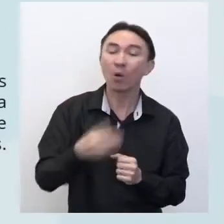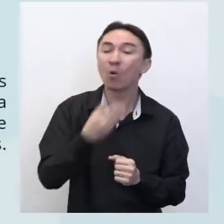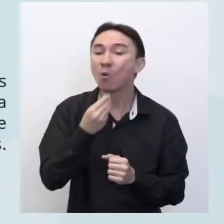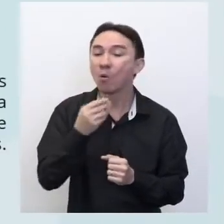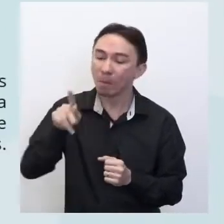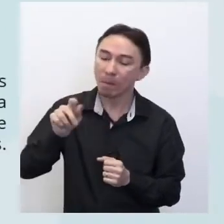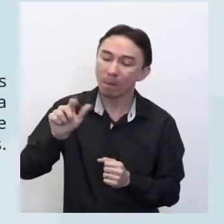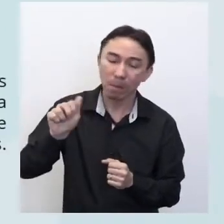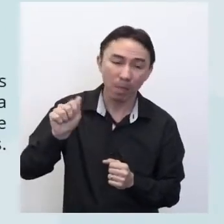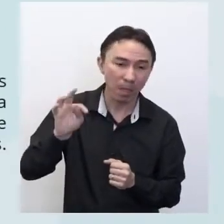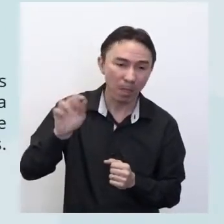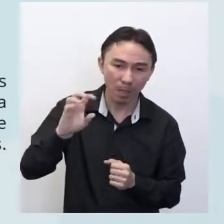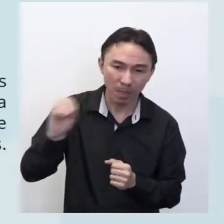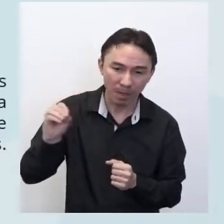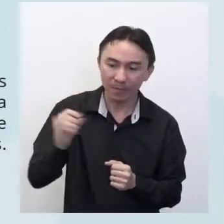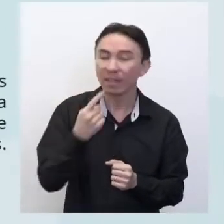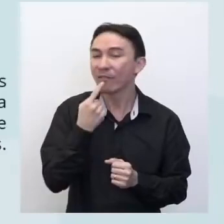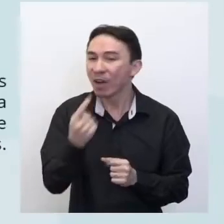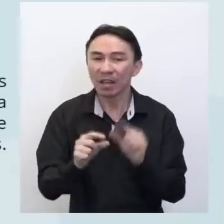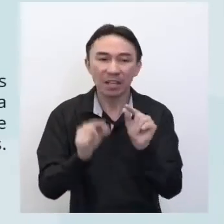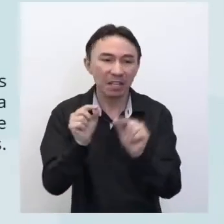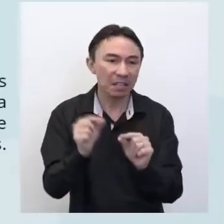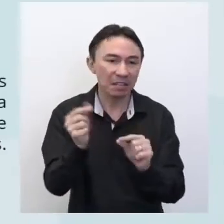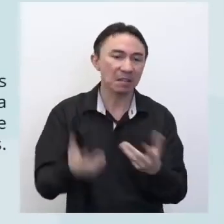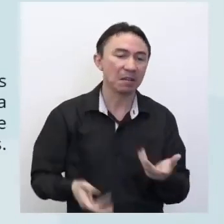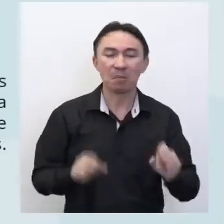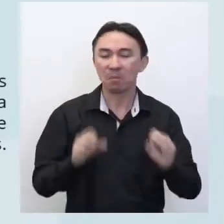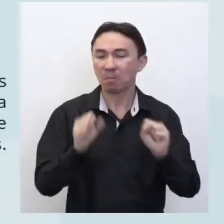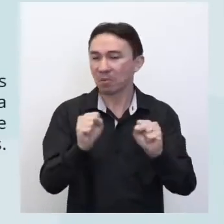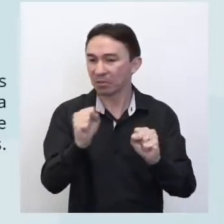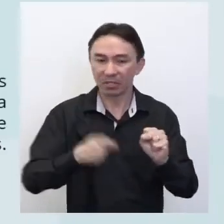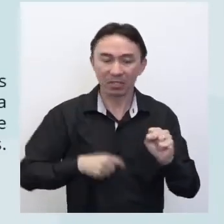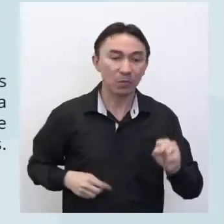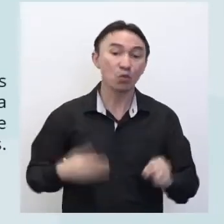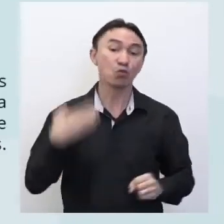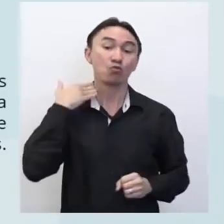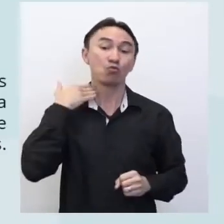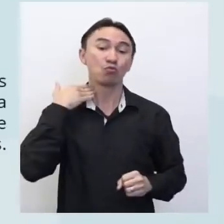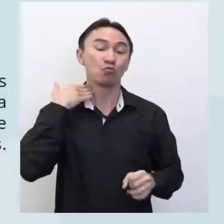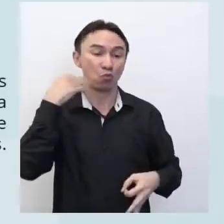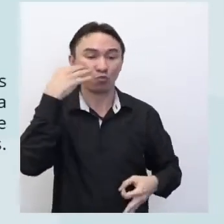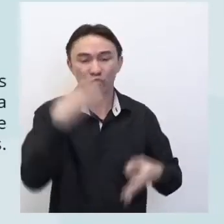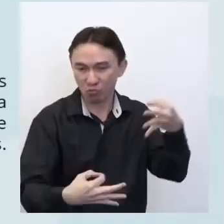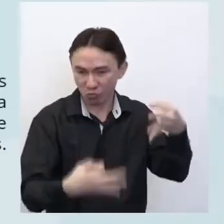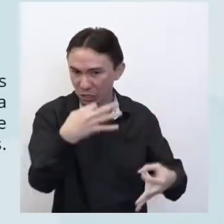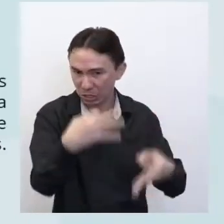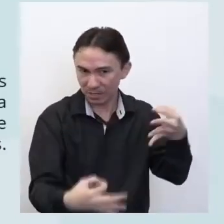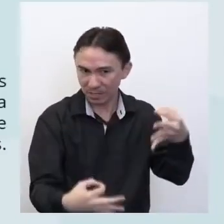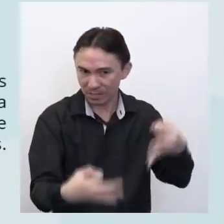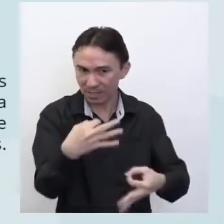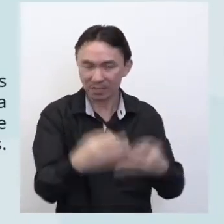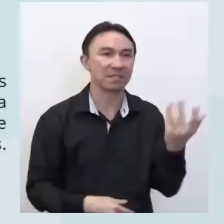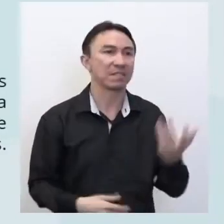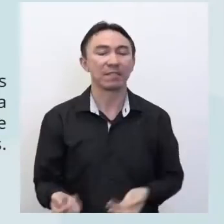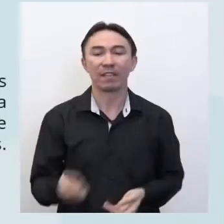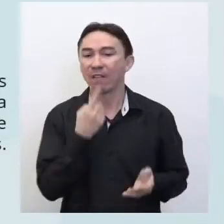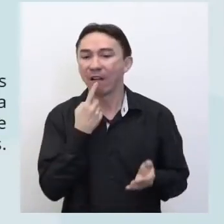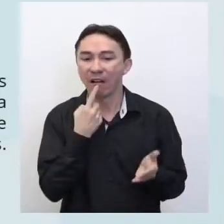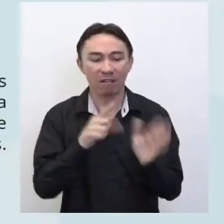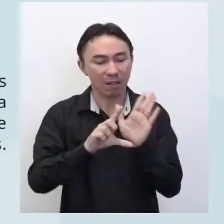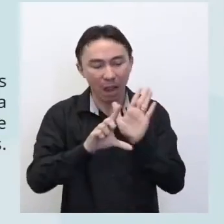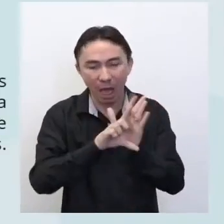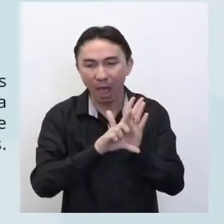que poderiam vir a desempenhar a função de magistrados e, portanto, pensar a respeito das leis, a respeito